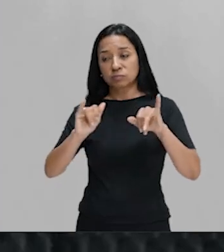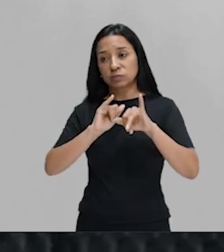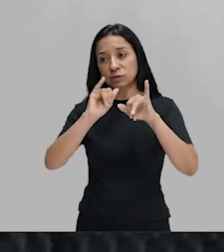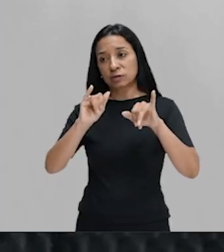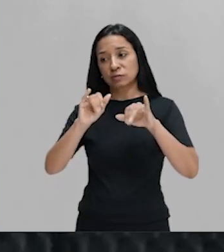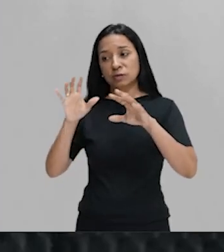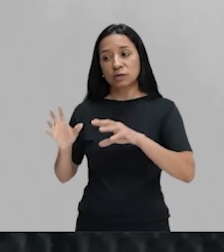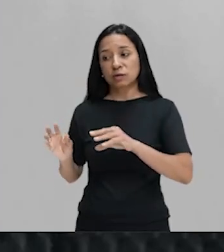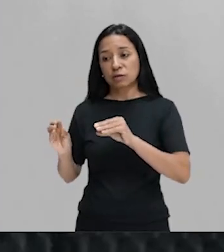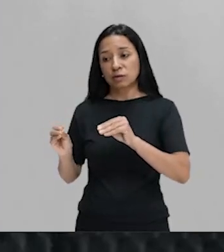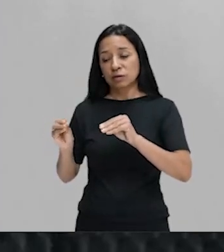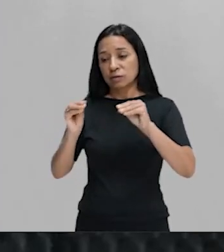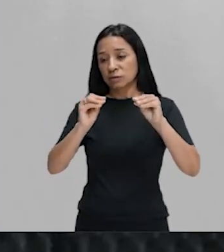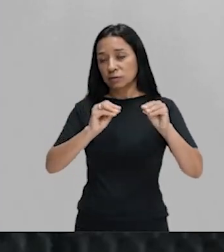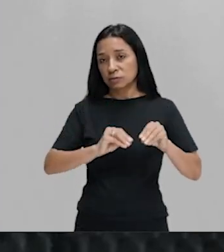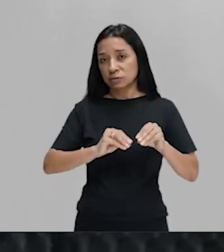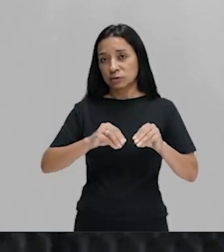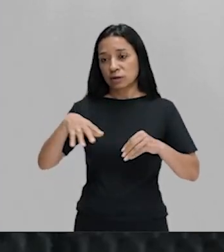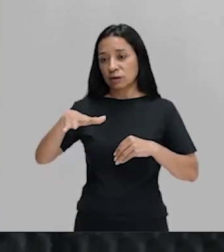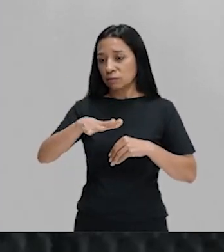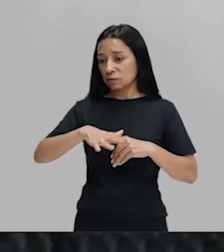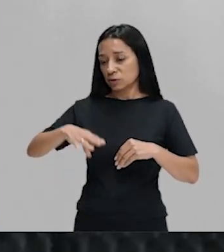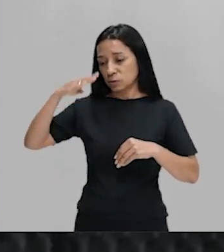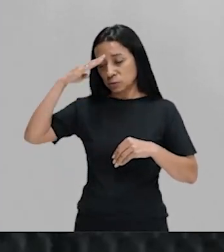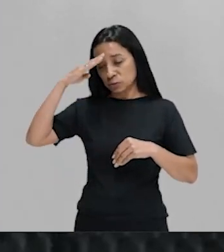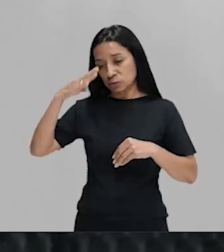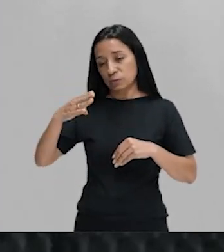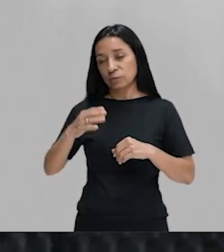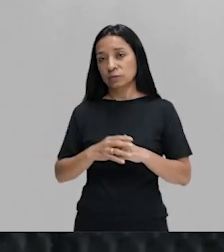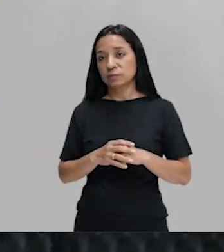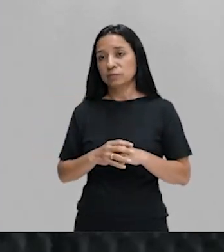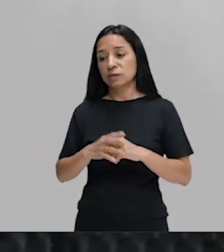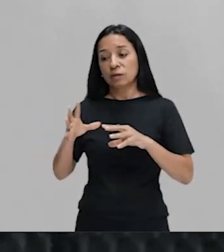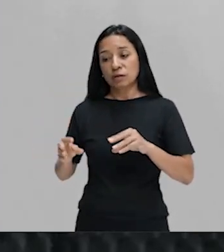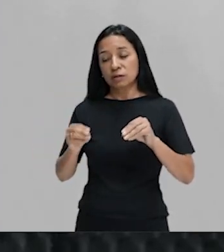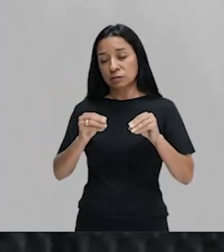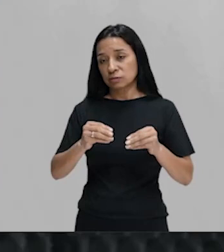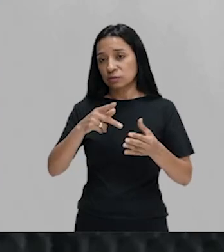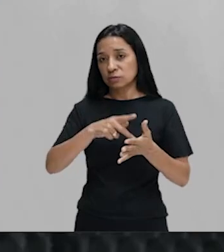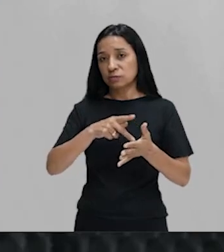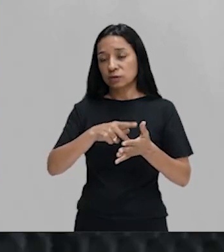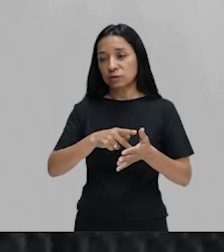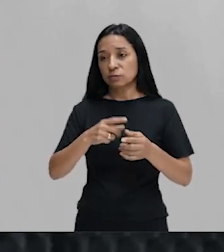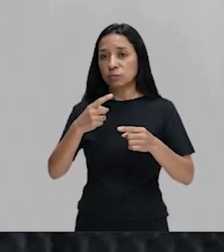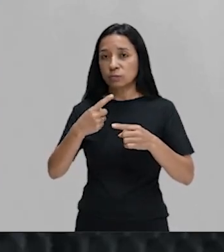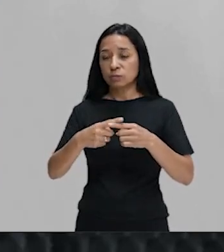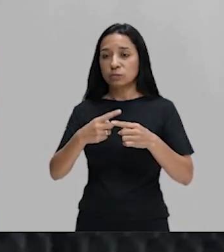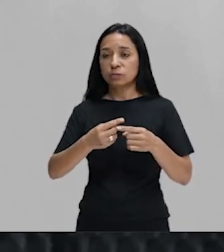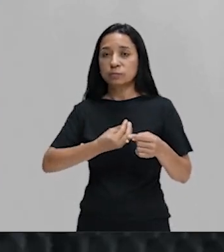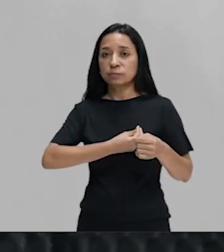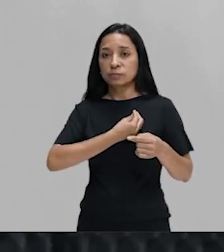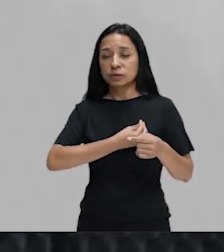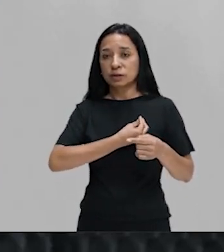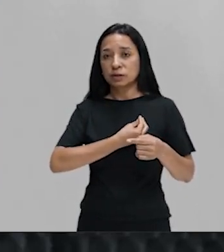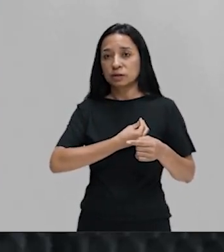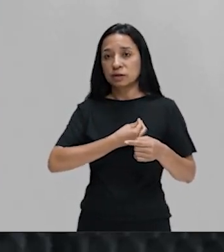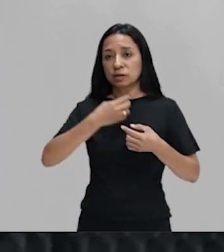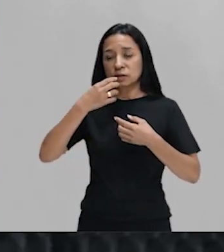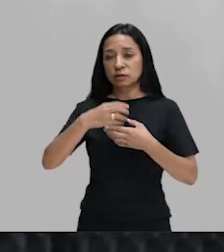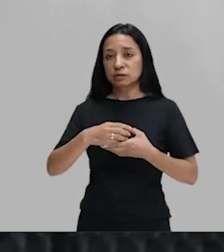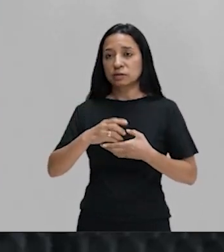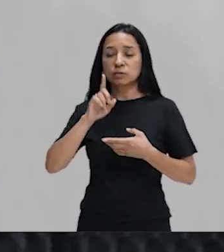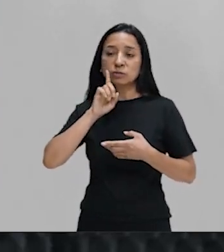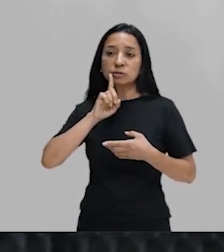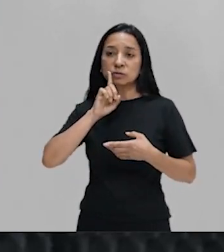tropas norte-americanas do Afeganistão, e ele retirou, porque a presença dos Estados Unidos no Afeganistão, boa parte